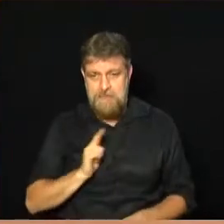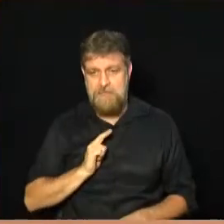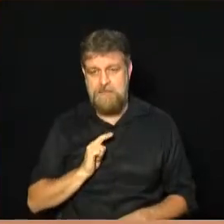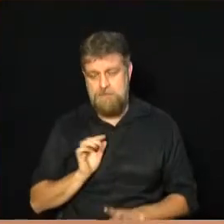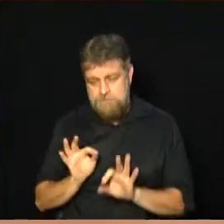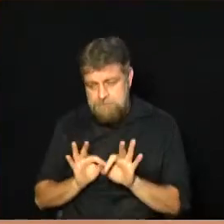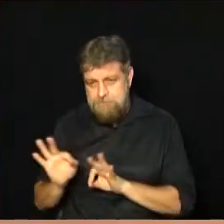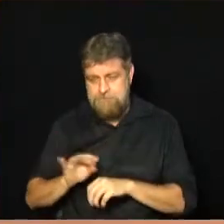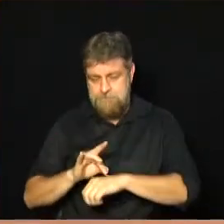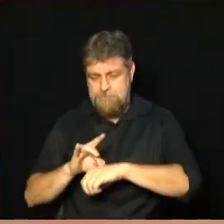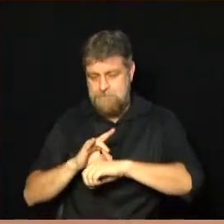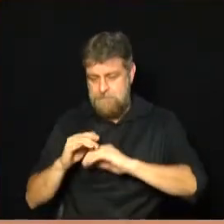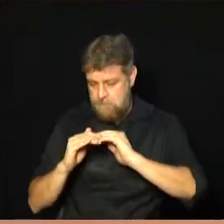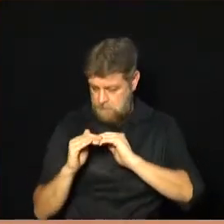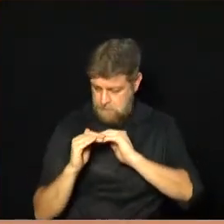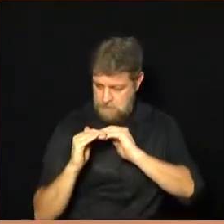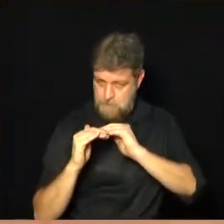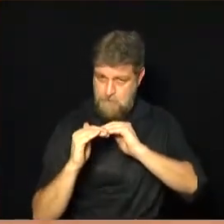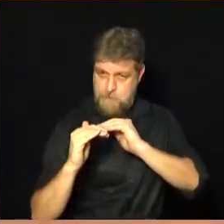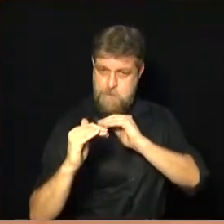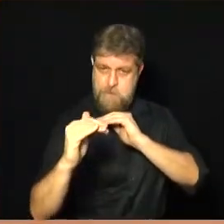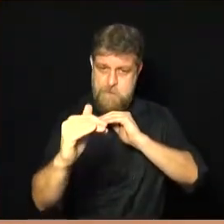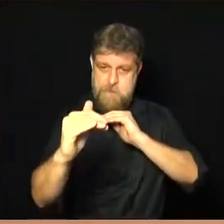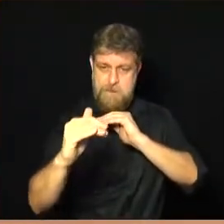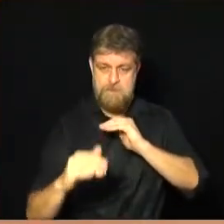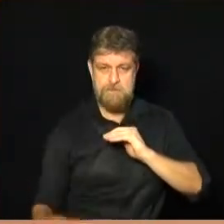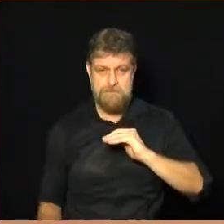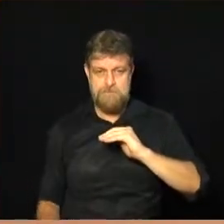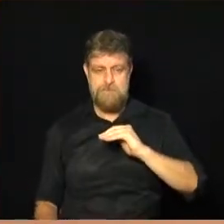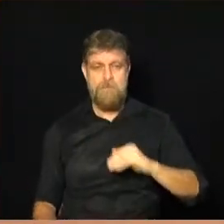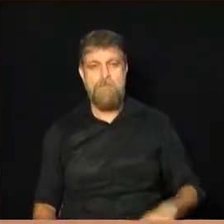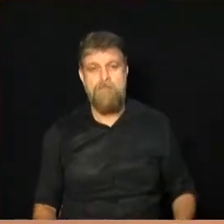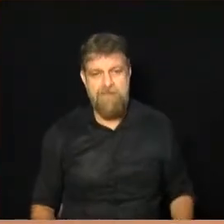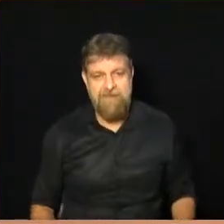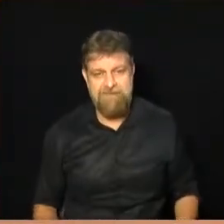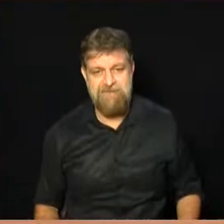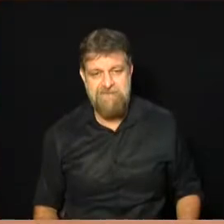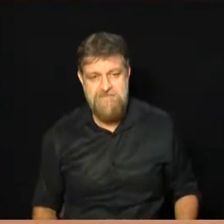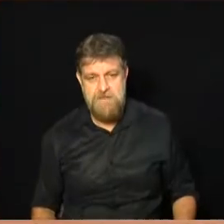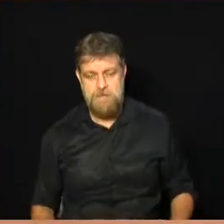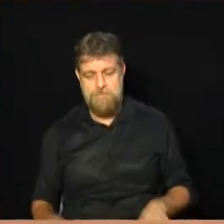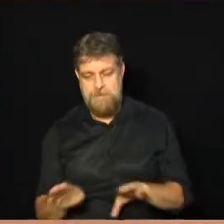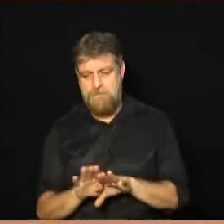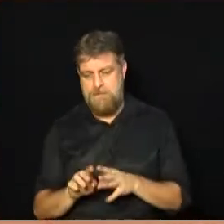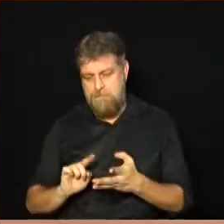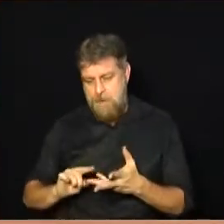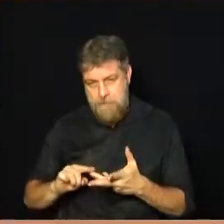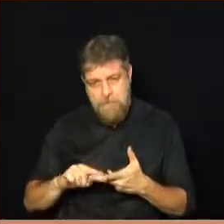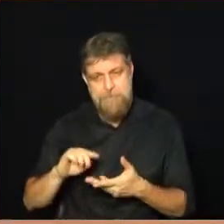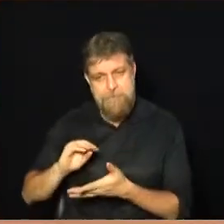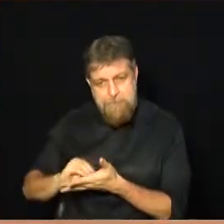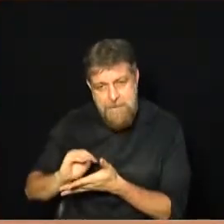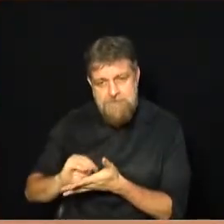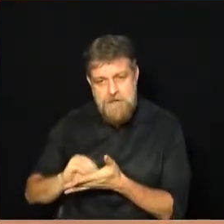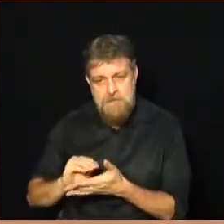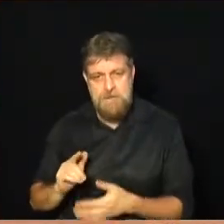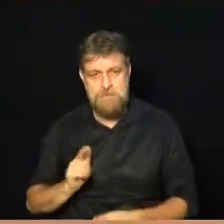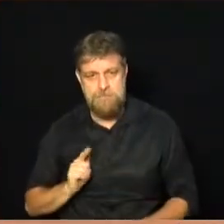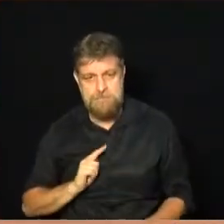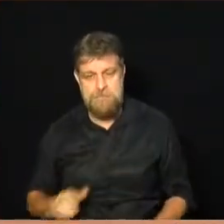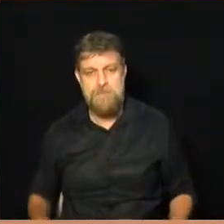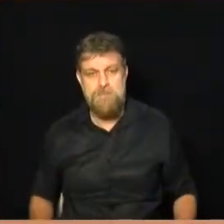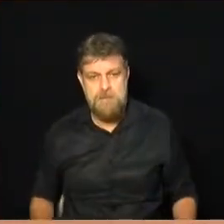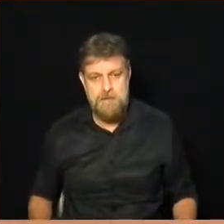a pavimentação de em cima do tablado, né, dos viadutos, os encabeçamentos e tudo mais, e os acertos viários decorrentes.